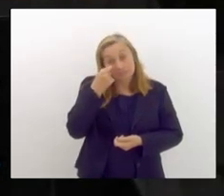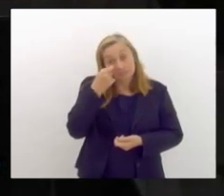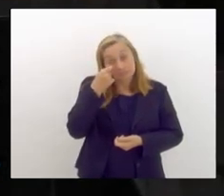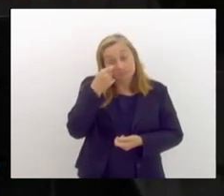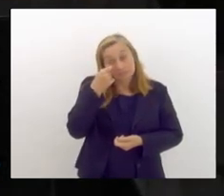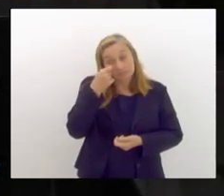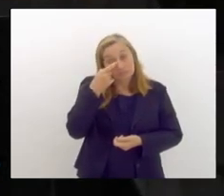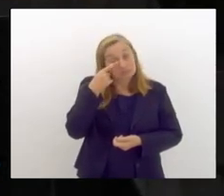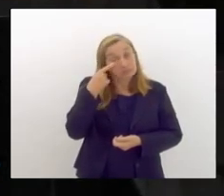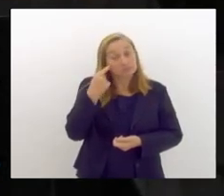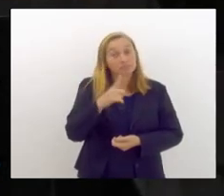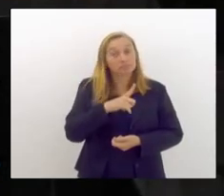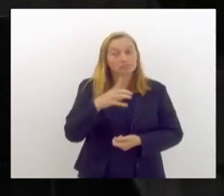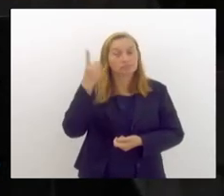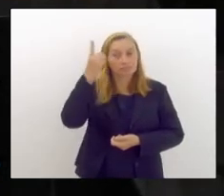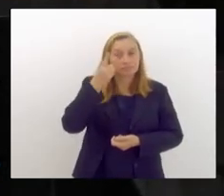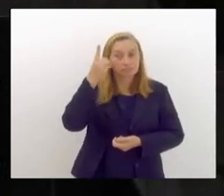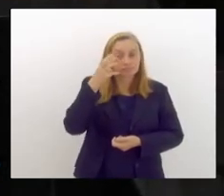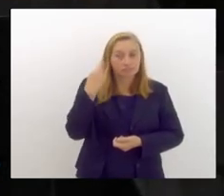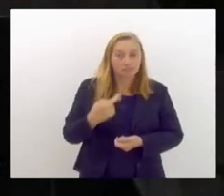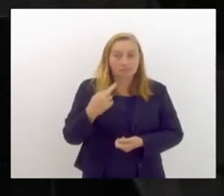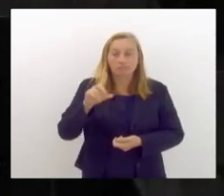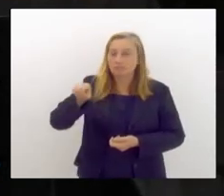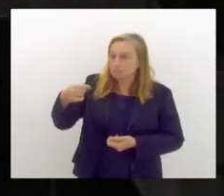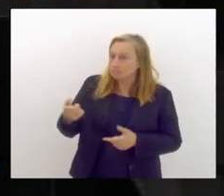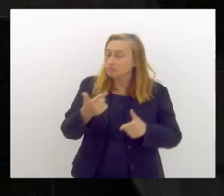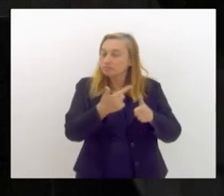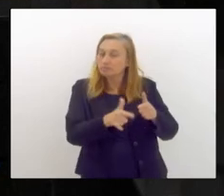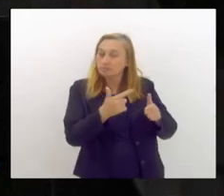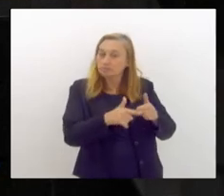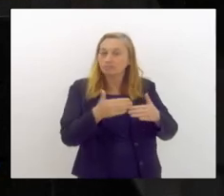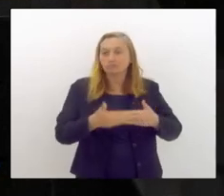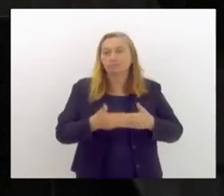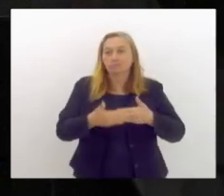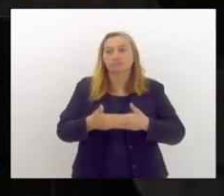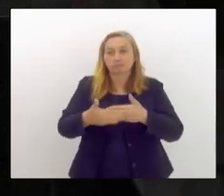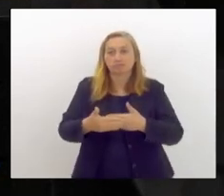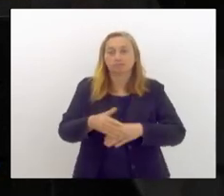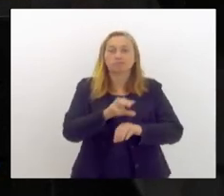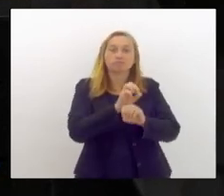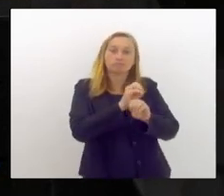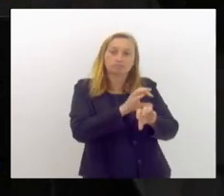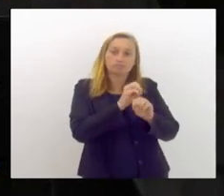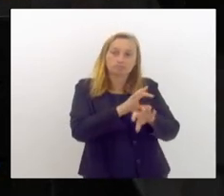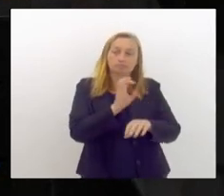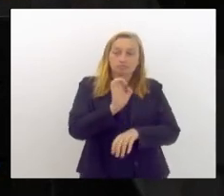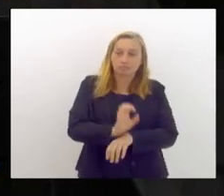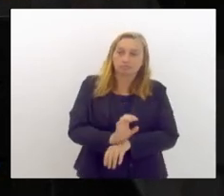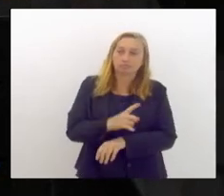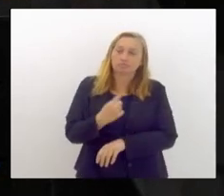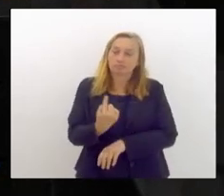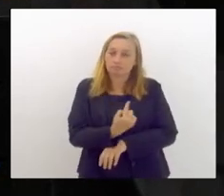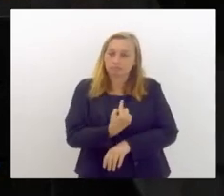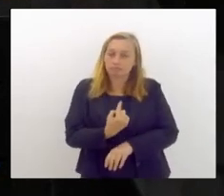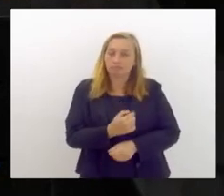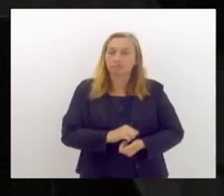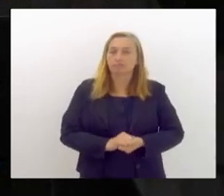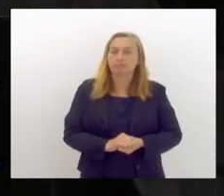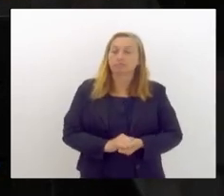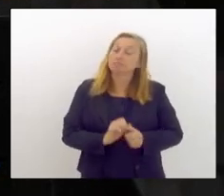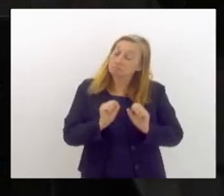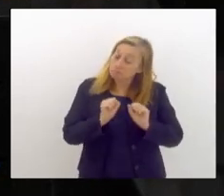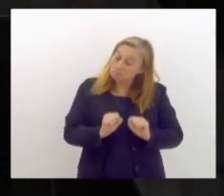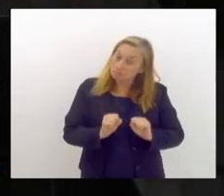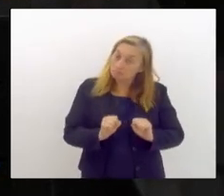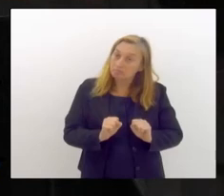deputada Renata Souza, muitos outros problemas para avançar na educação do nosso Estado, para que a gente